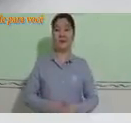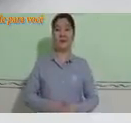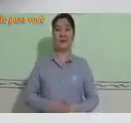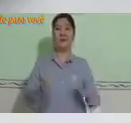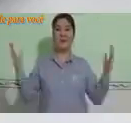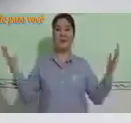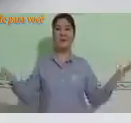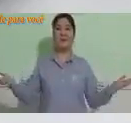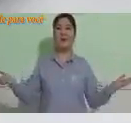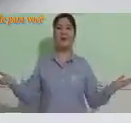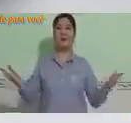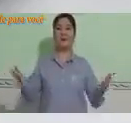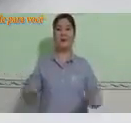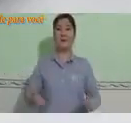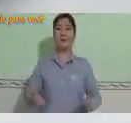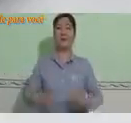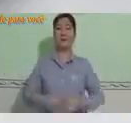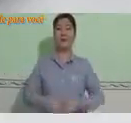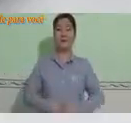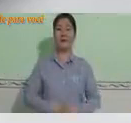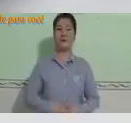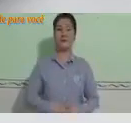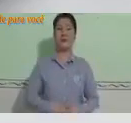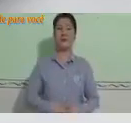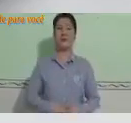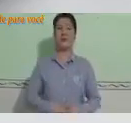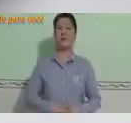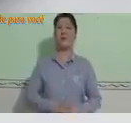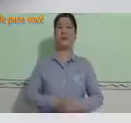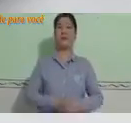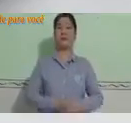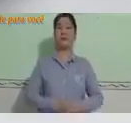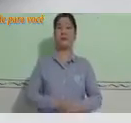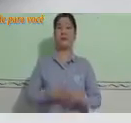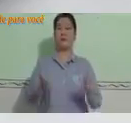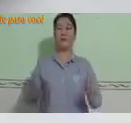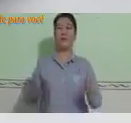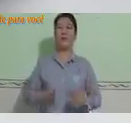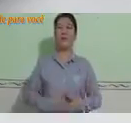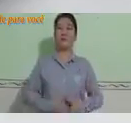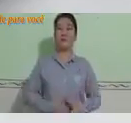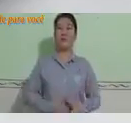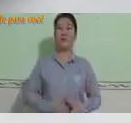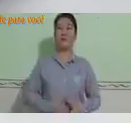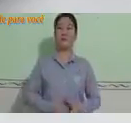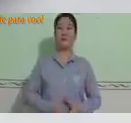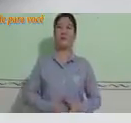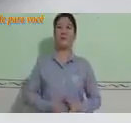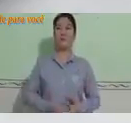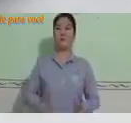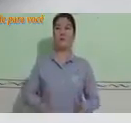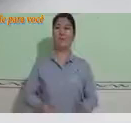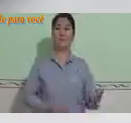e cirurgias já realizadas, frequência do contato íntimo, histórico de infecções